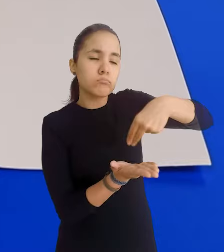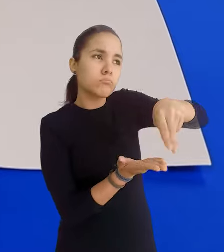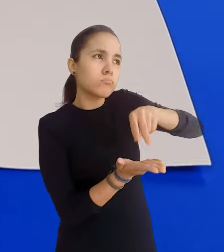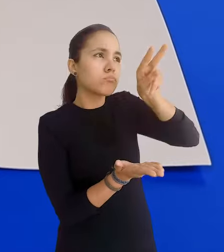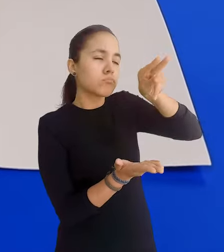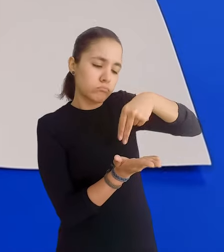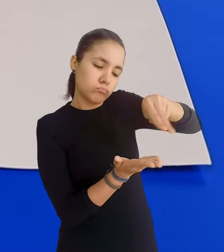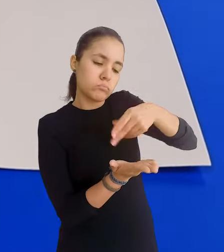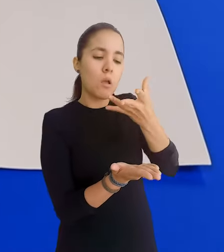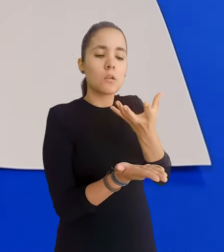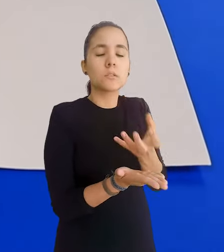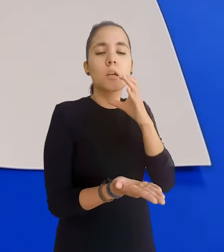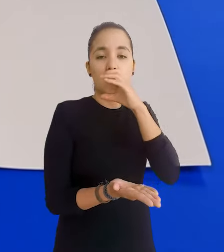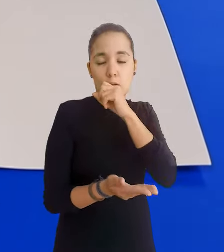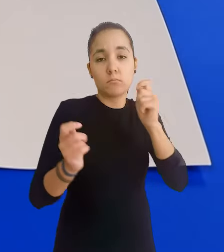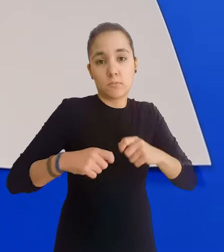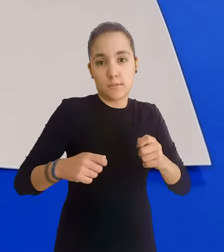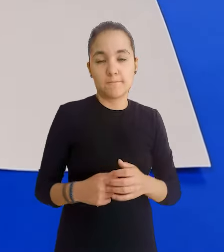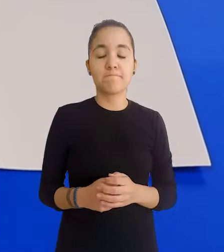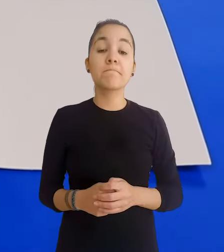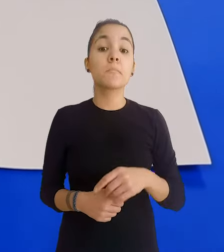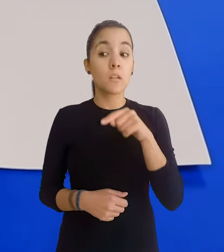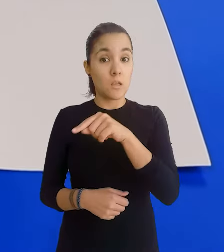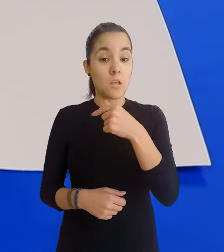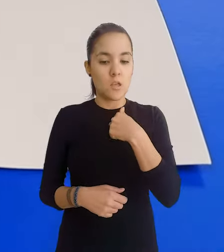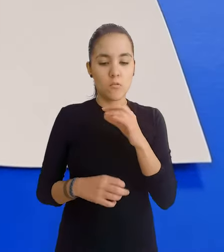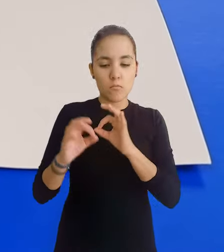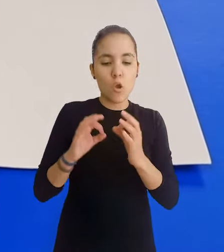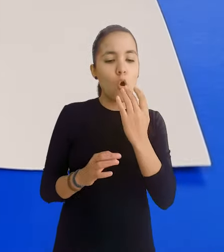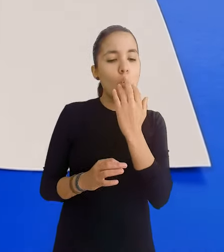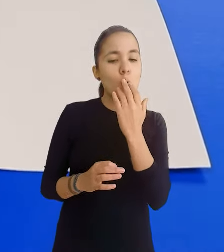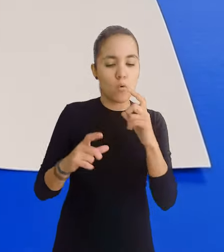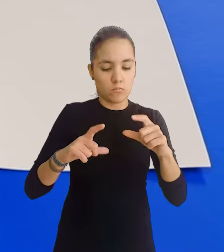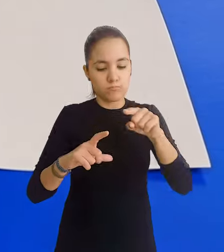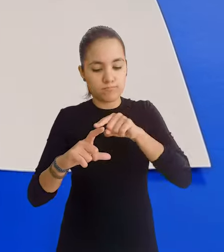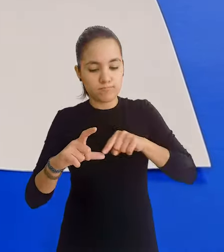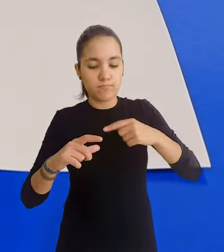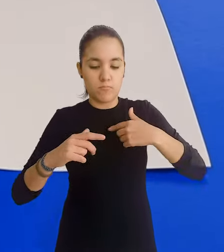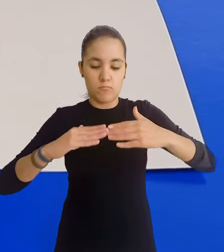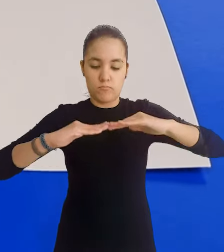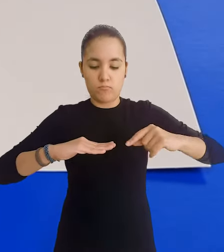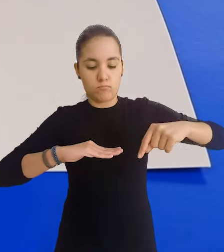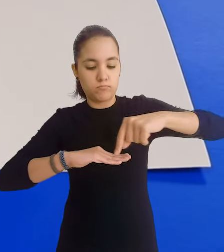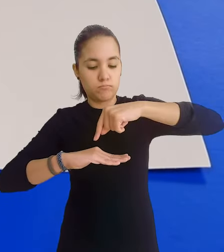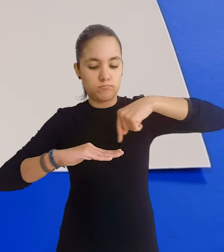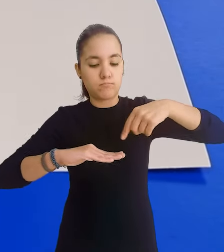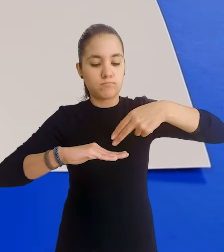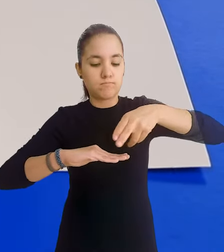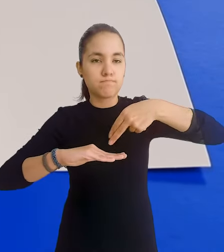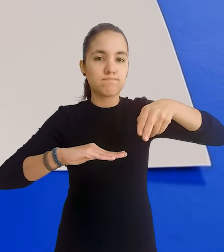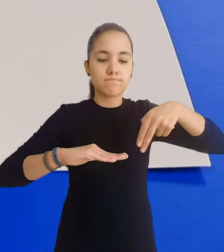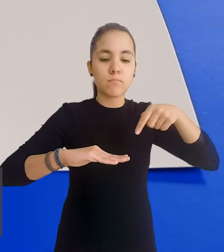as cores mais claras, vou fazendo uma delimitação do campo em que eu vou fazer essa fruta. É bom pensar que com